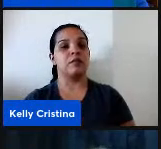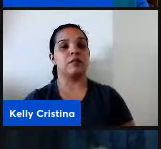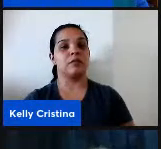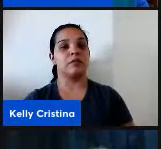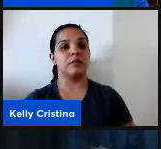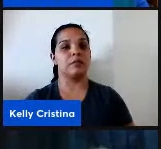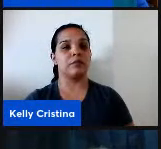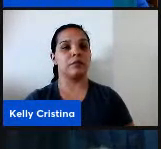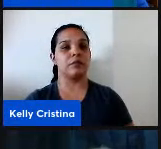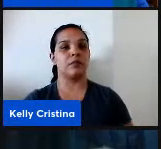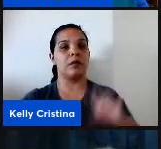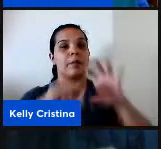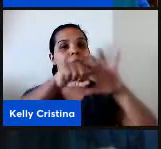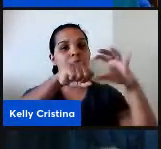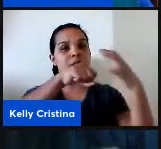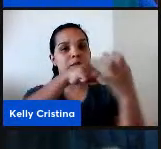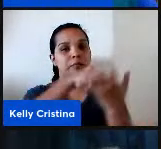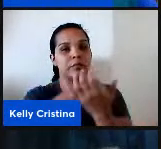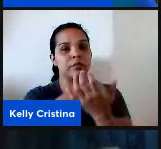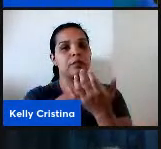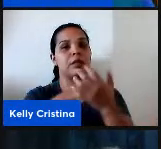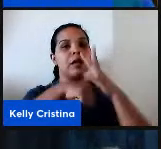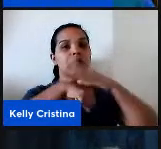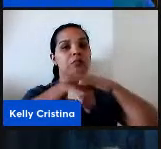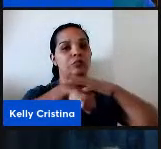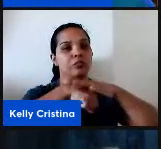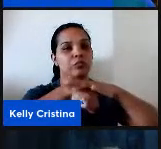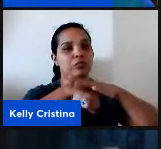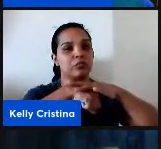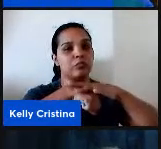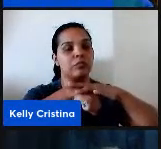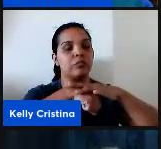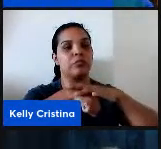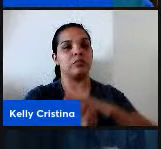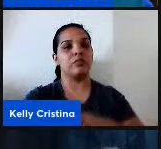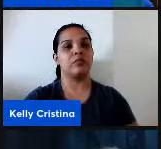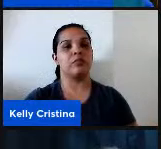por uma pandemia que